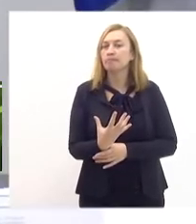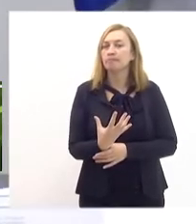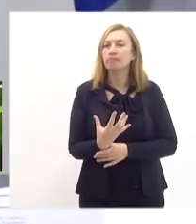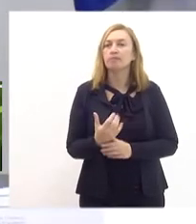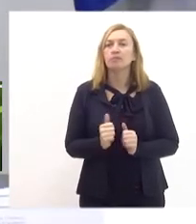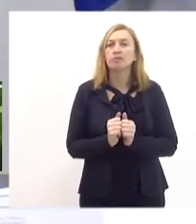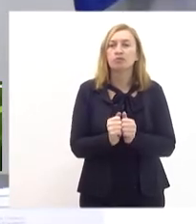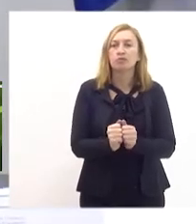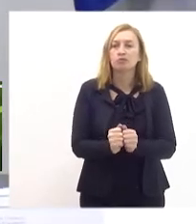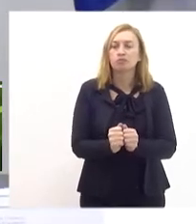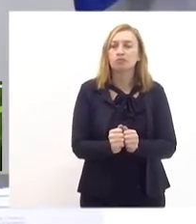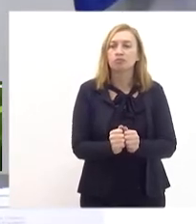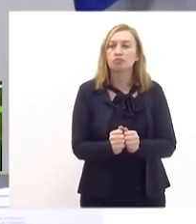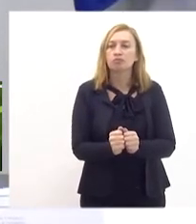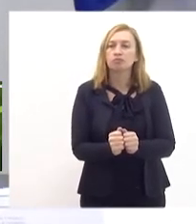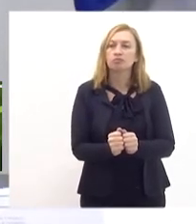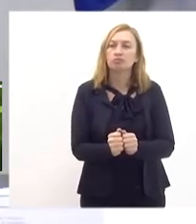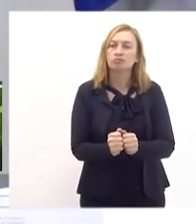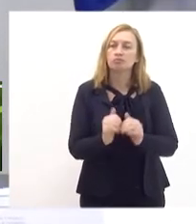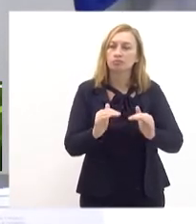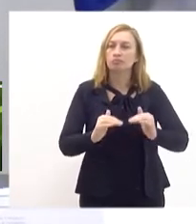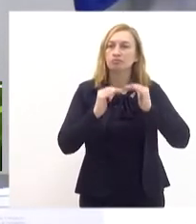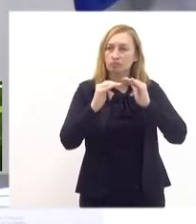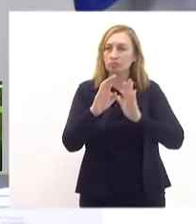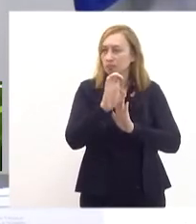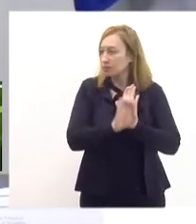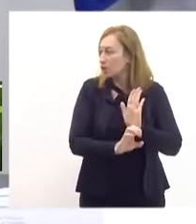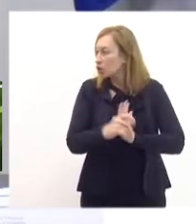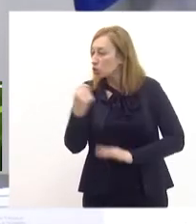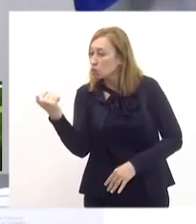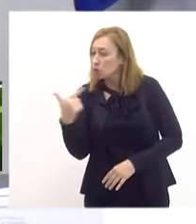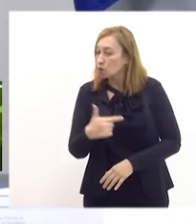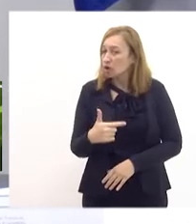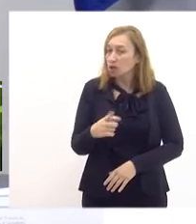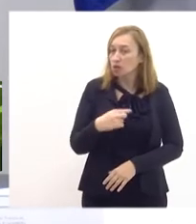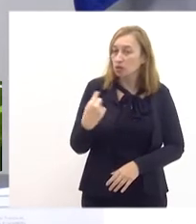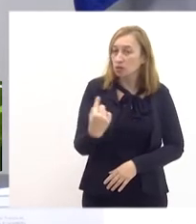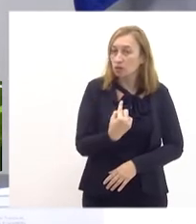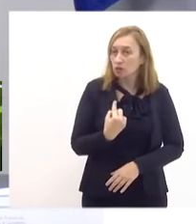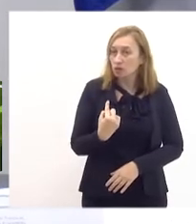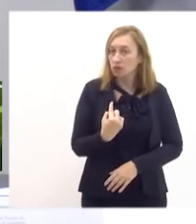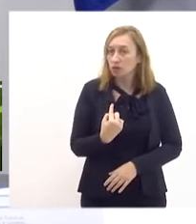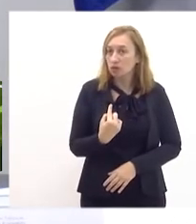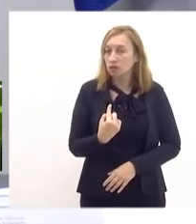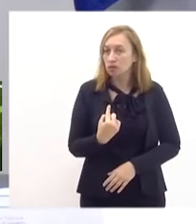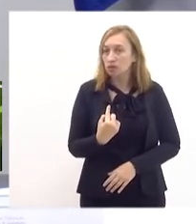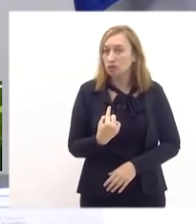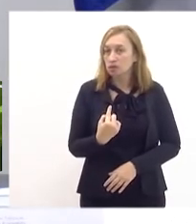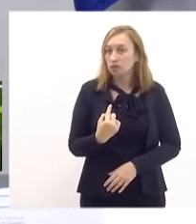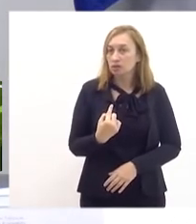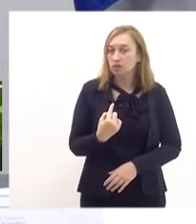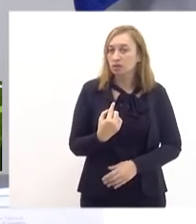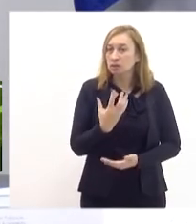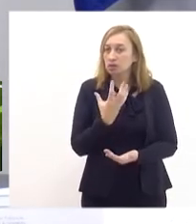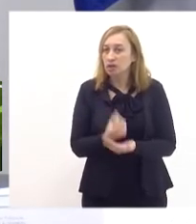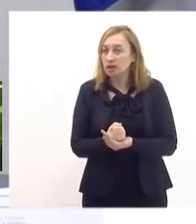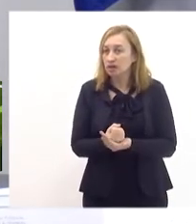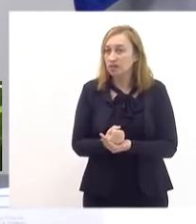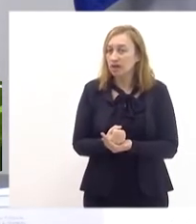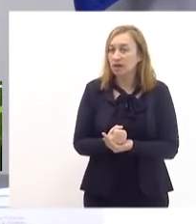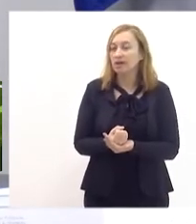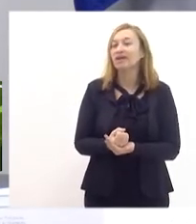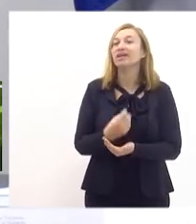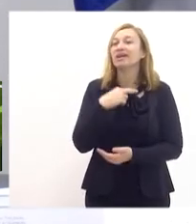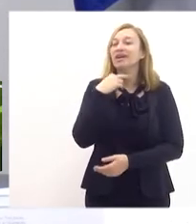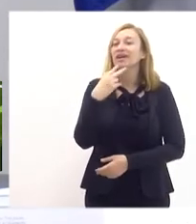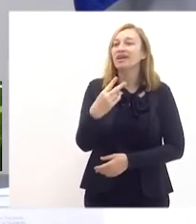essas subemendas do que a gente partir simplesmente da gravação da sua voz, que o senhor está sendo